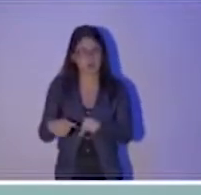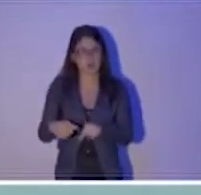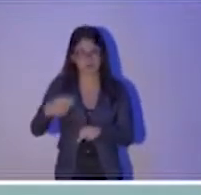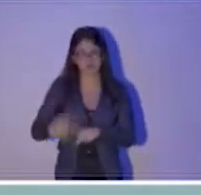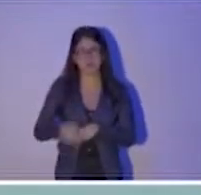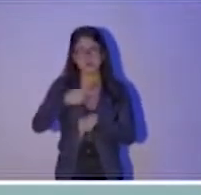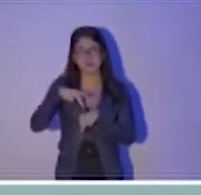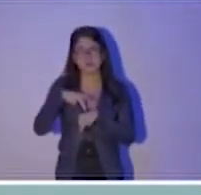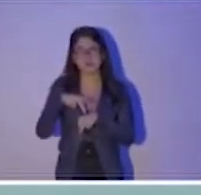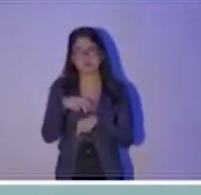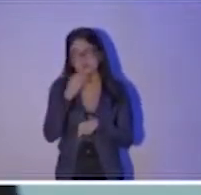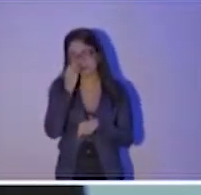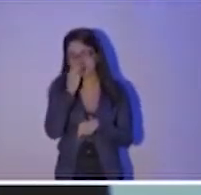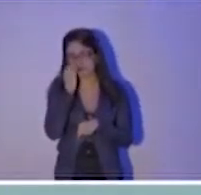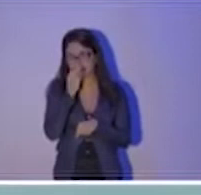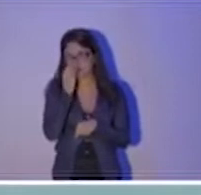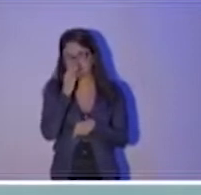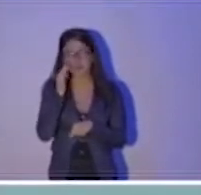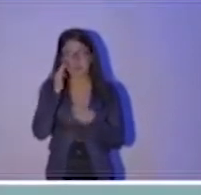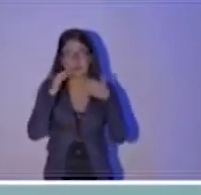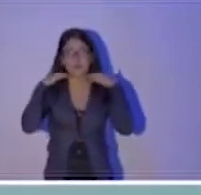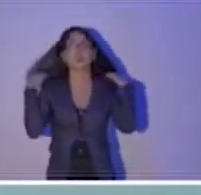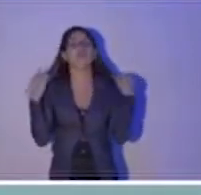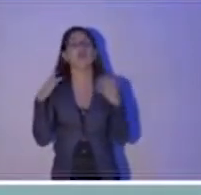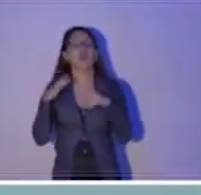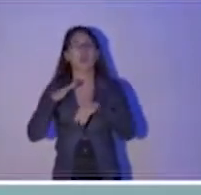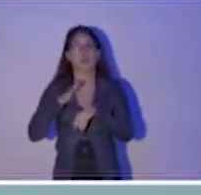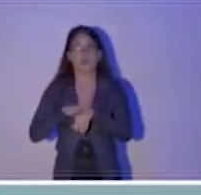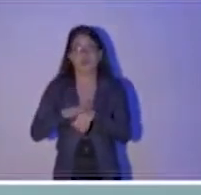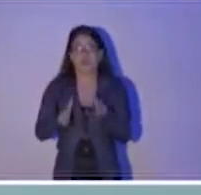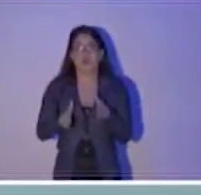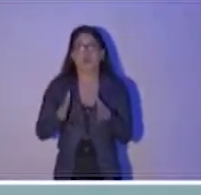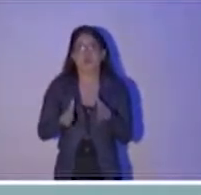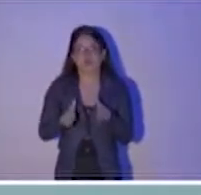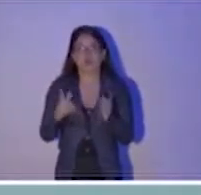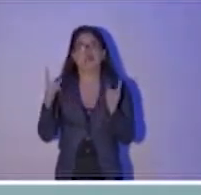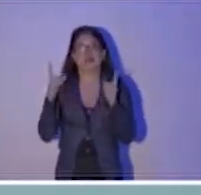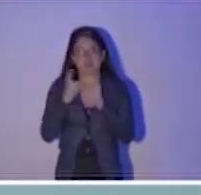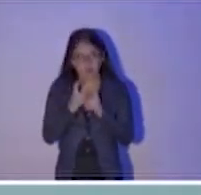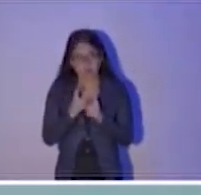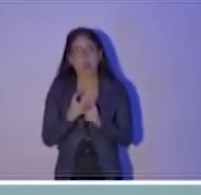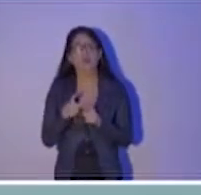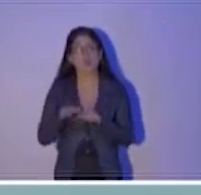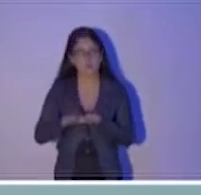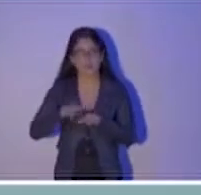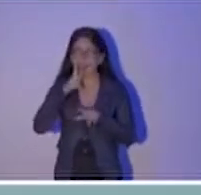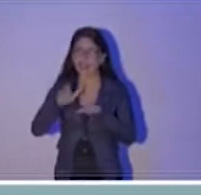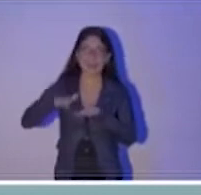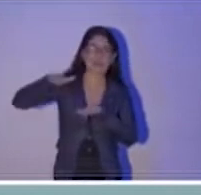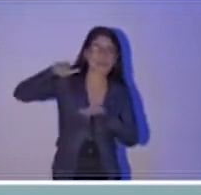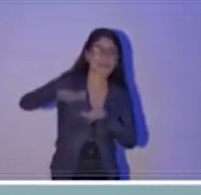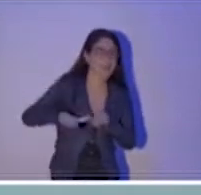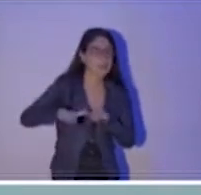país. Esse passo enorme e complexo da base, da elaboração dos currículos, que